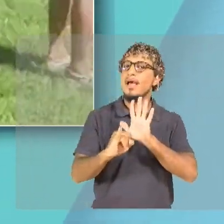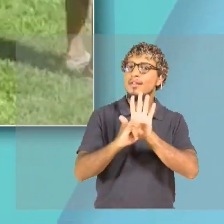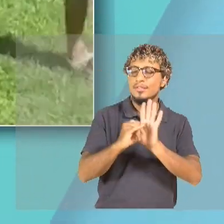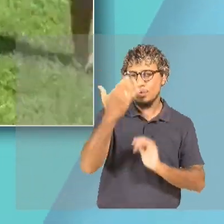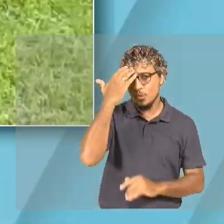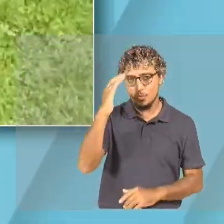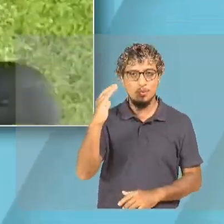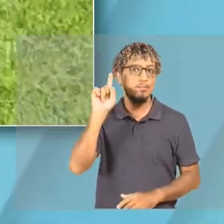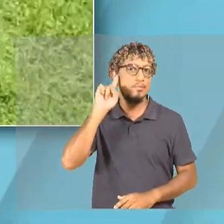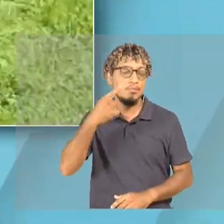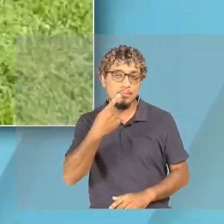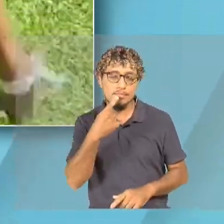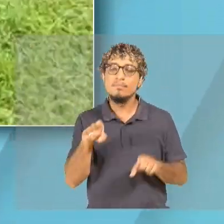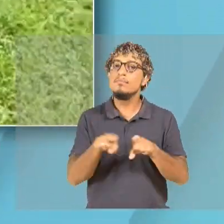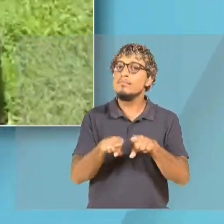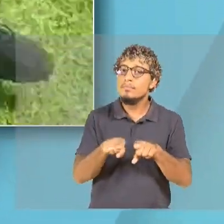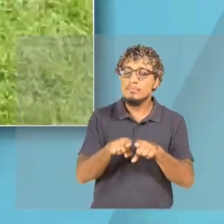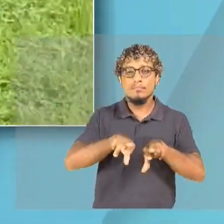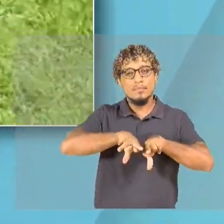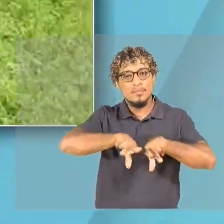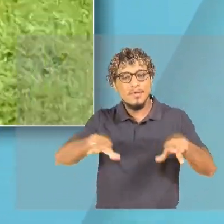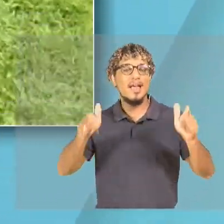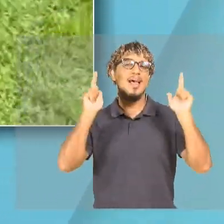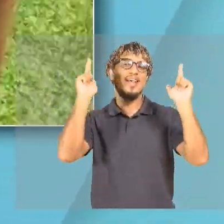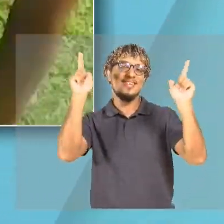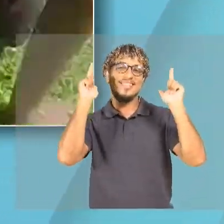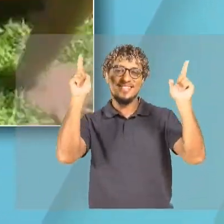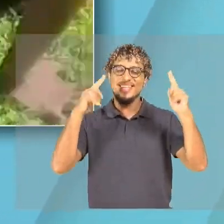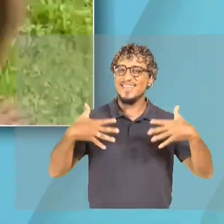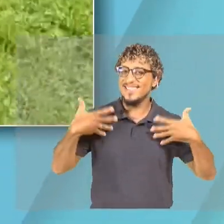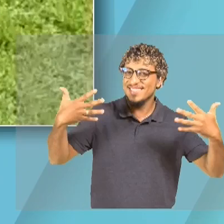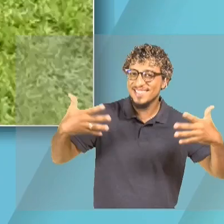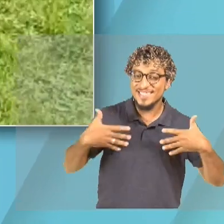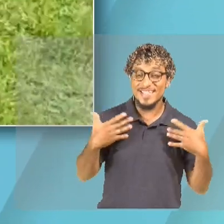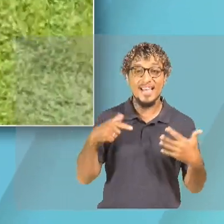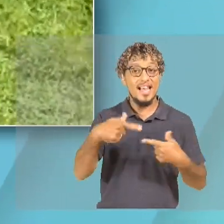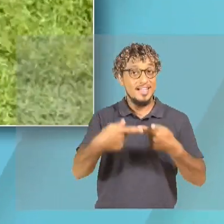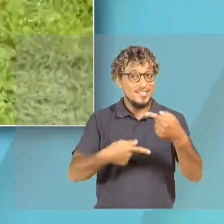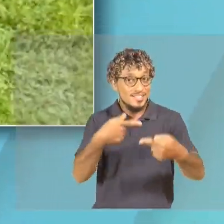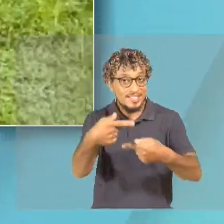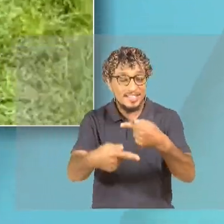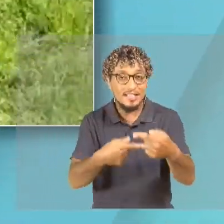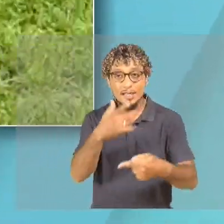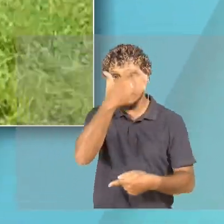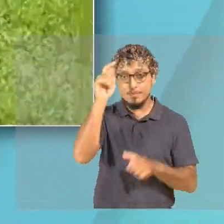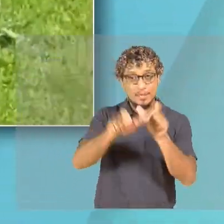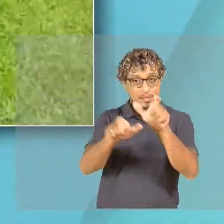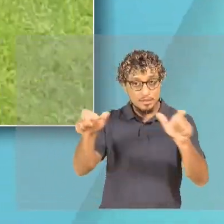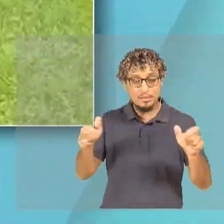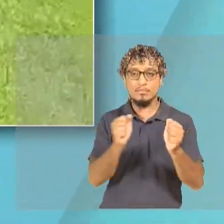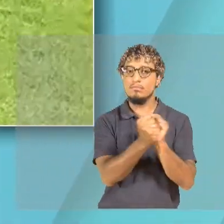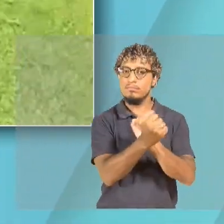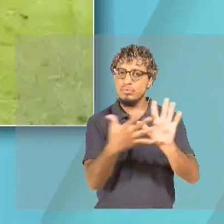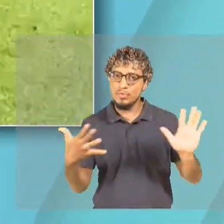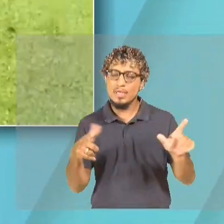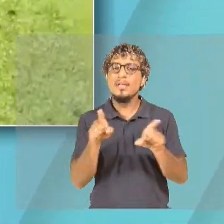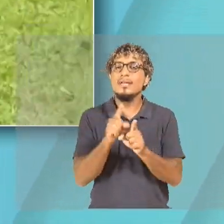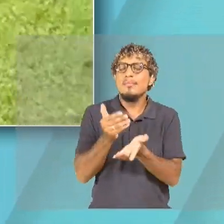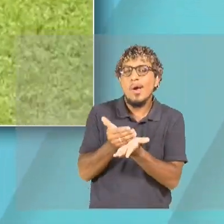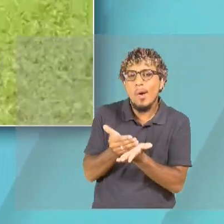identidade e cultura surda, além da diversão. Na Gincana Amistosa dos Surdos, pessoas fluentes na Libras e